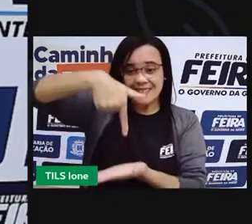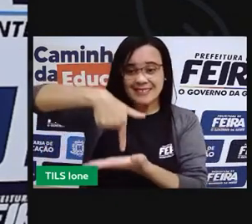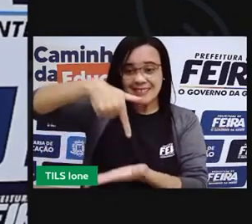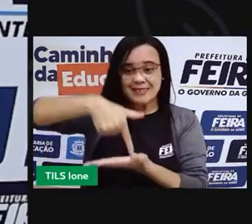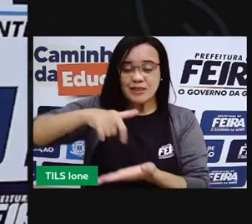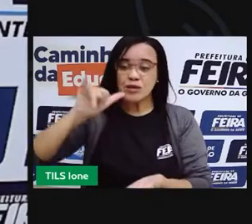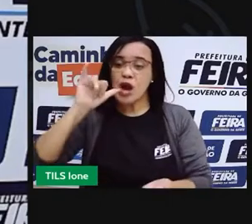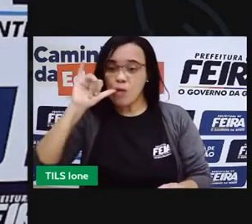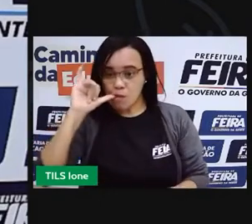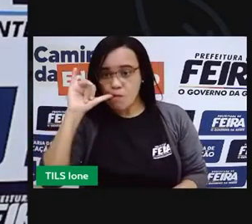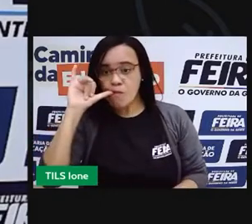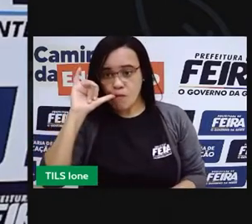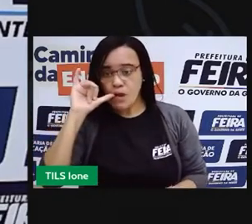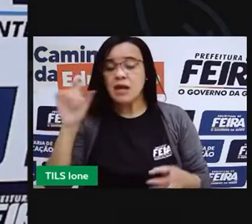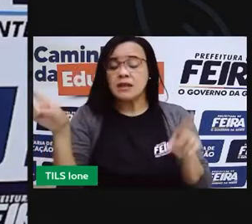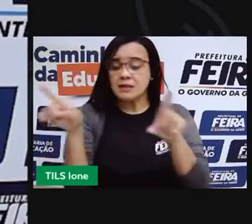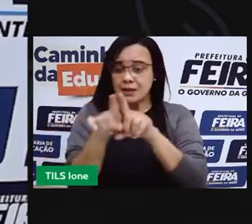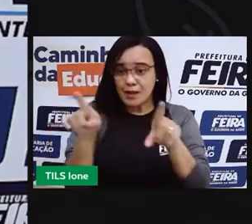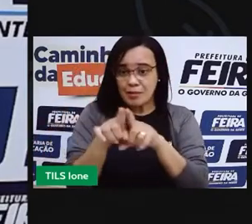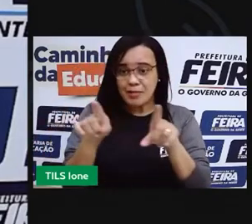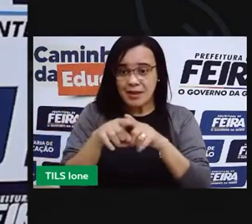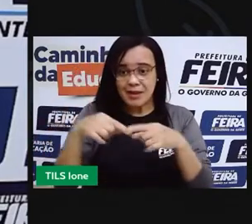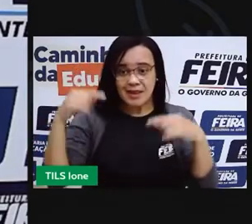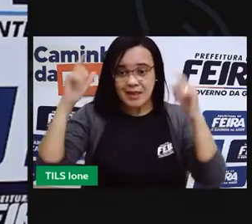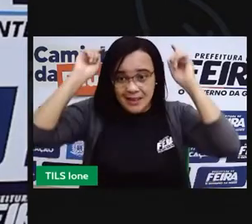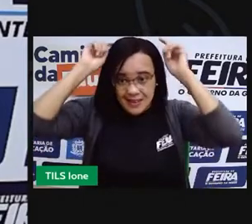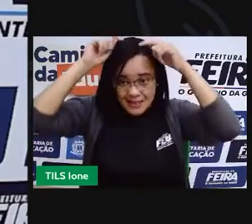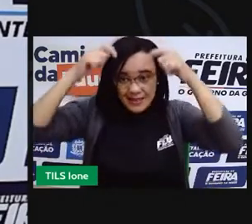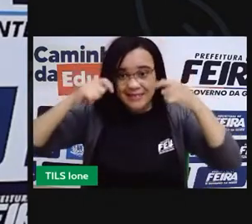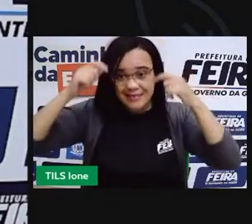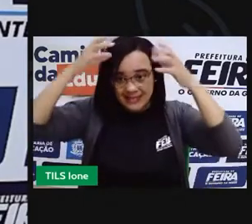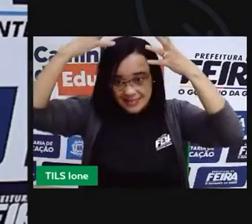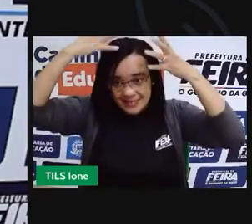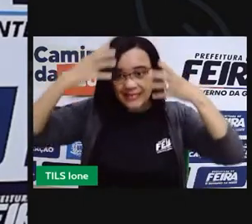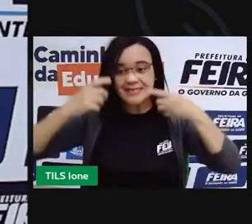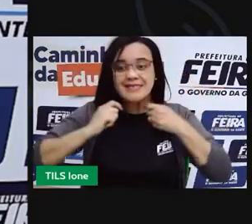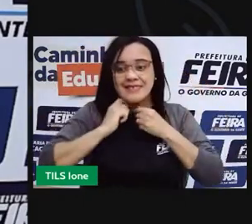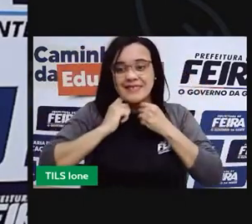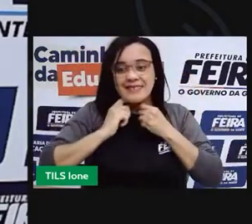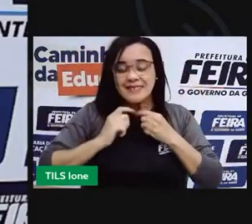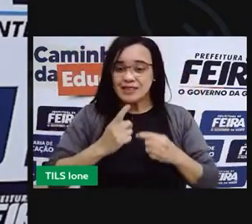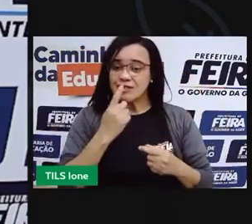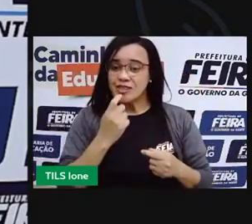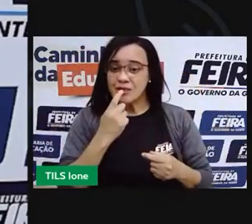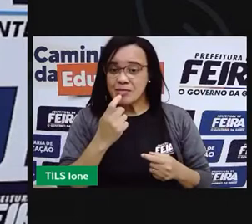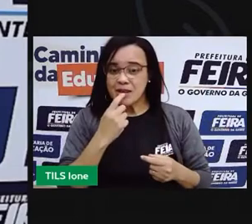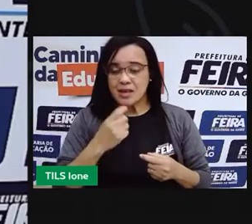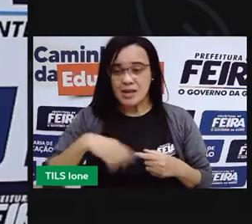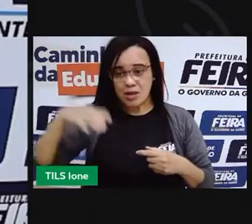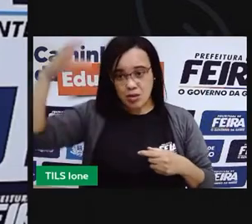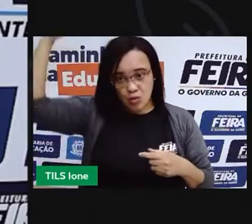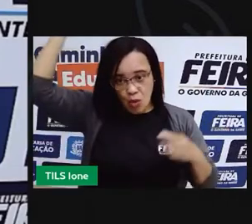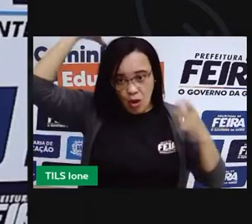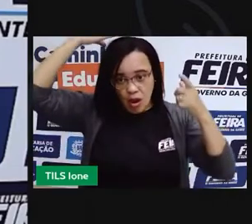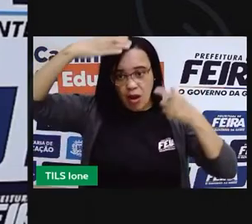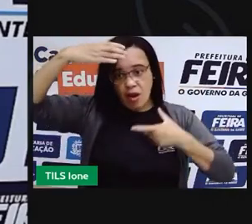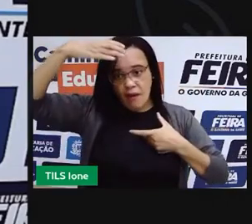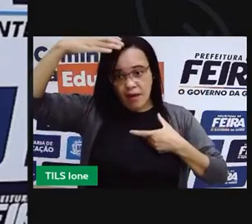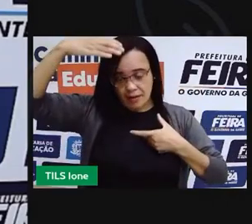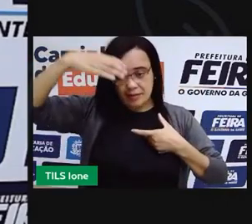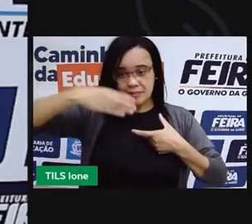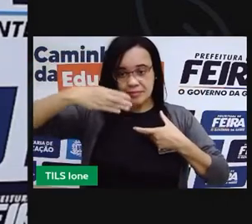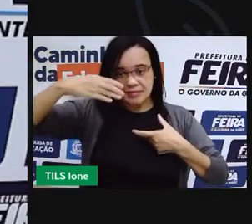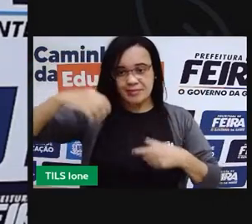E o Saci Pererê também usa um gorro, né, na cabeça que é